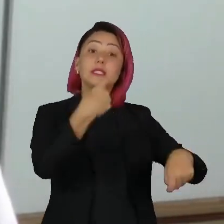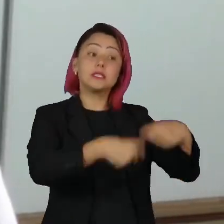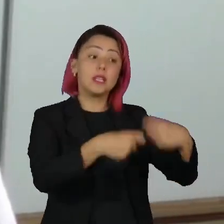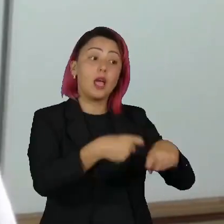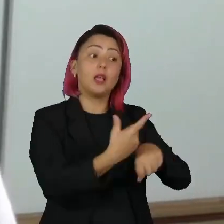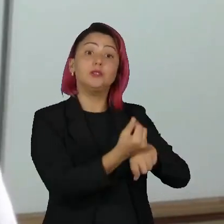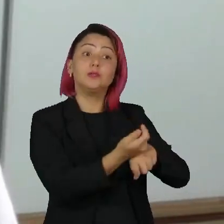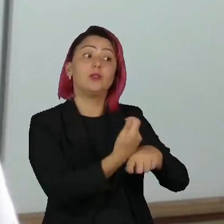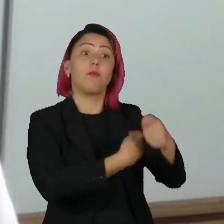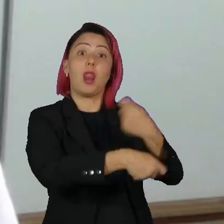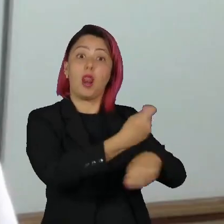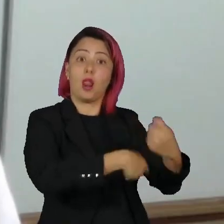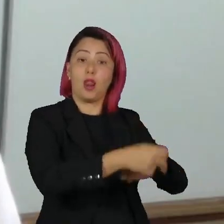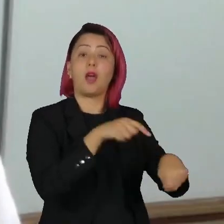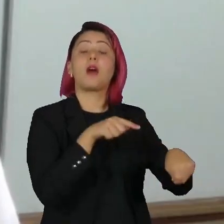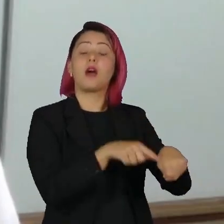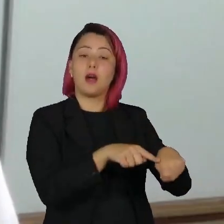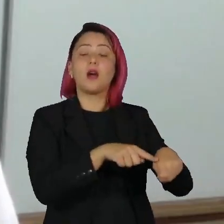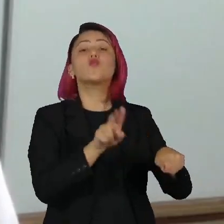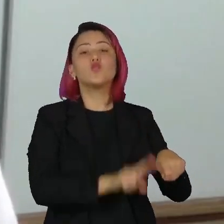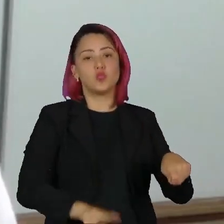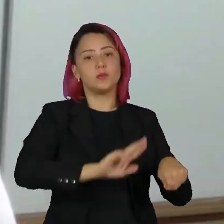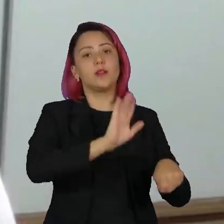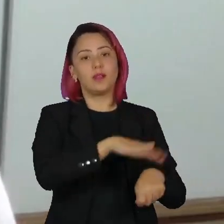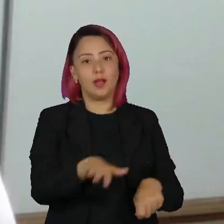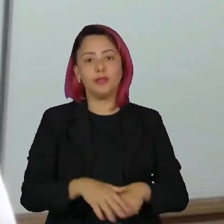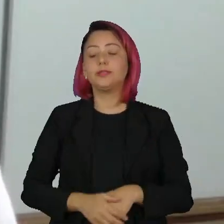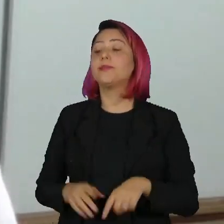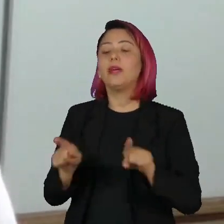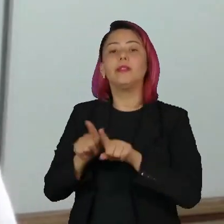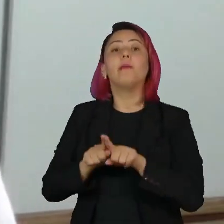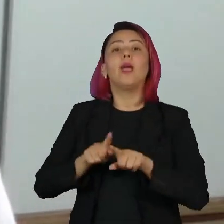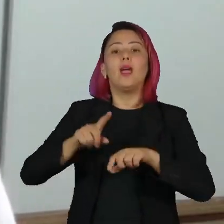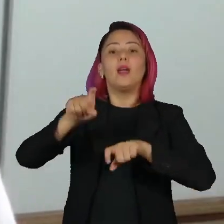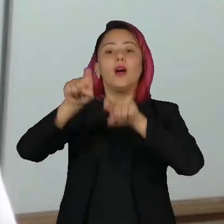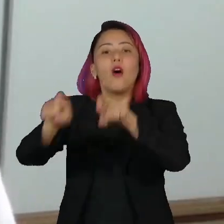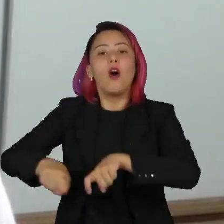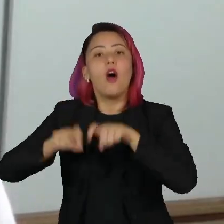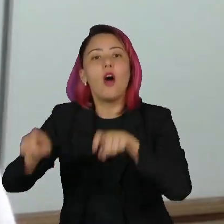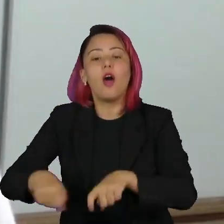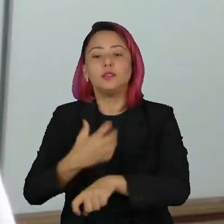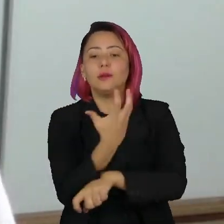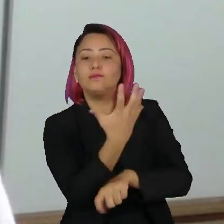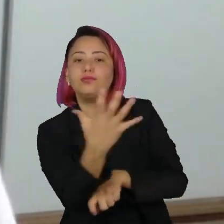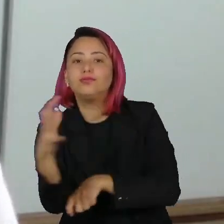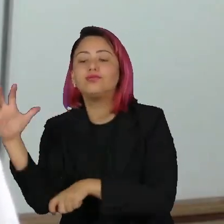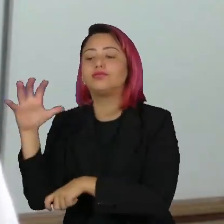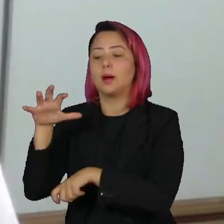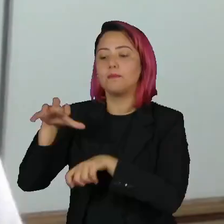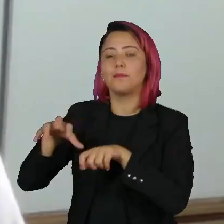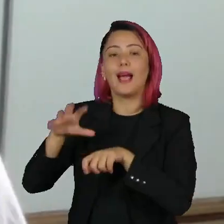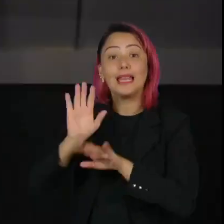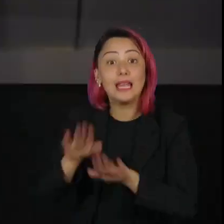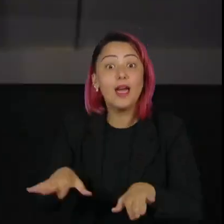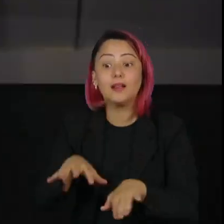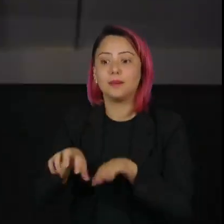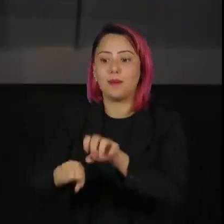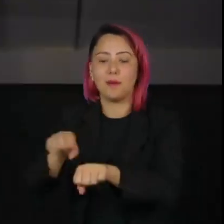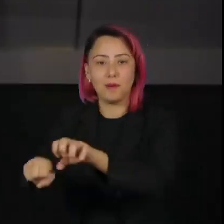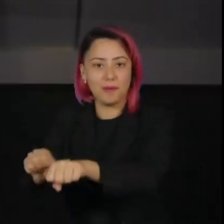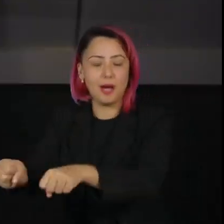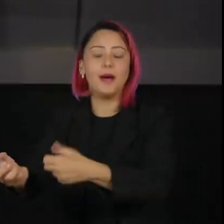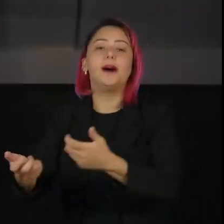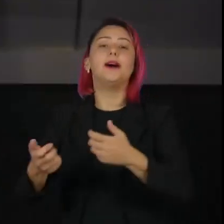de frutos e sementes, o trabalho infantil no campo, o trabalho infantil doméstico, enfim,